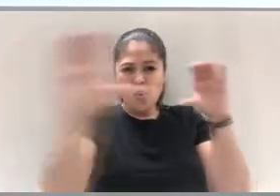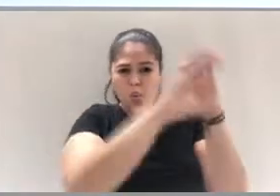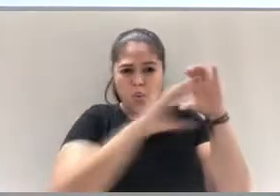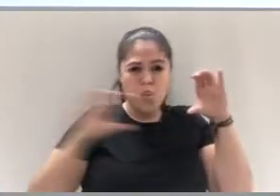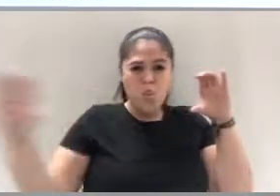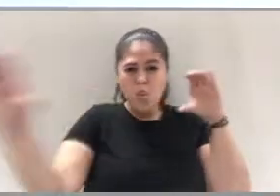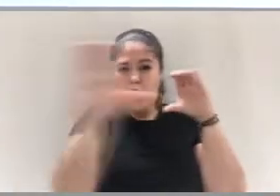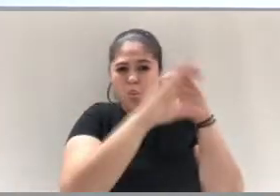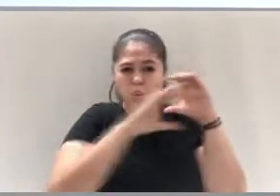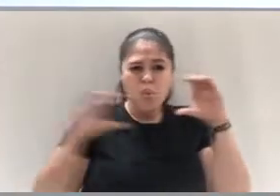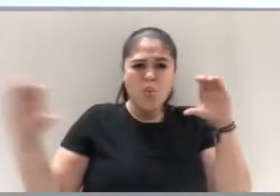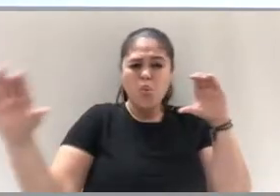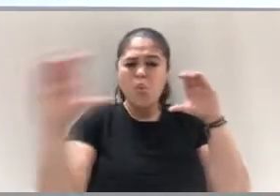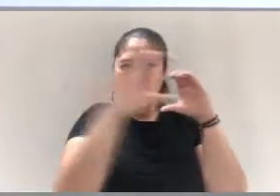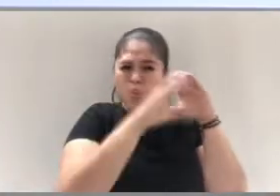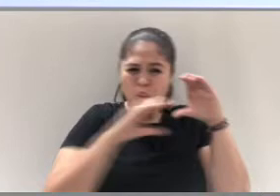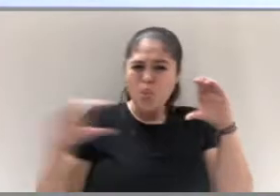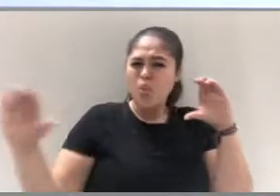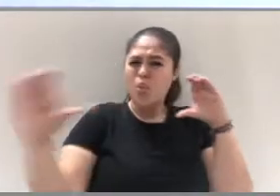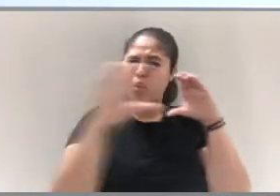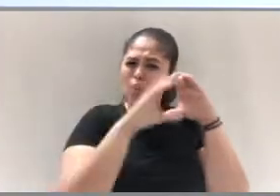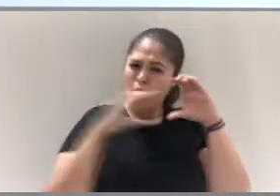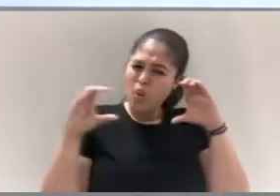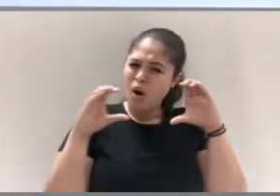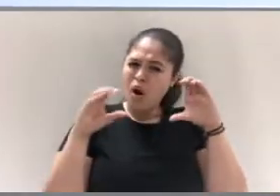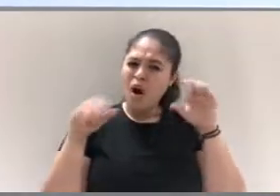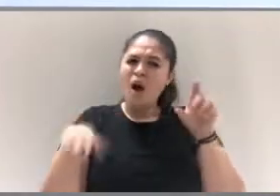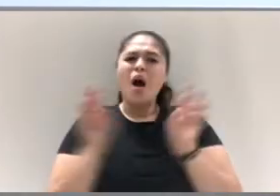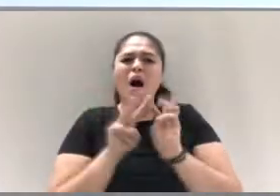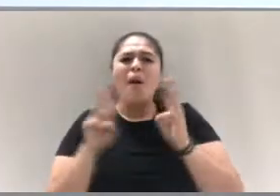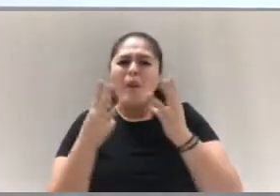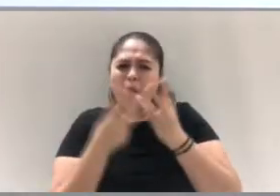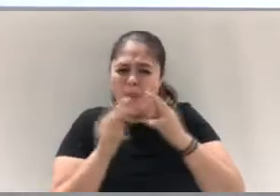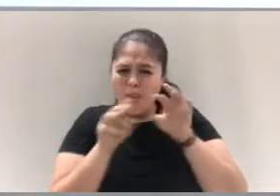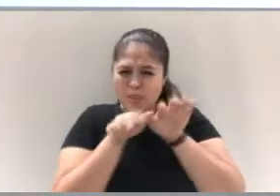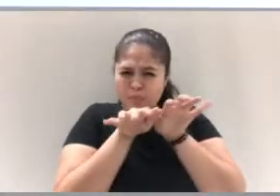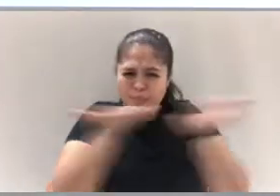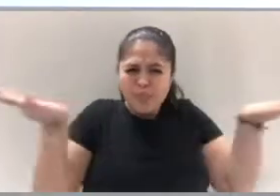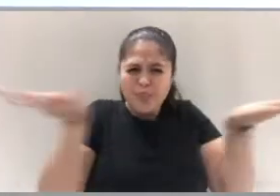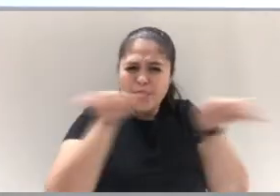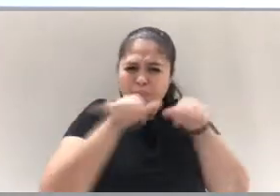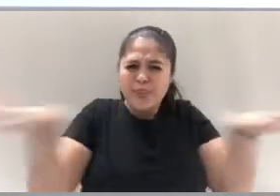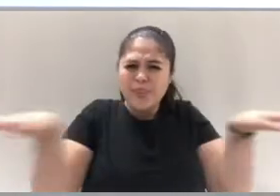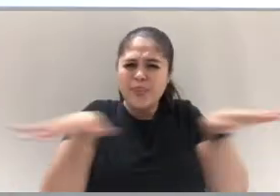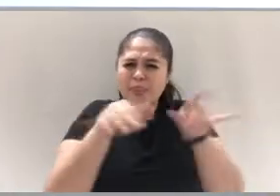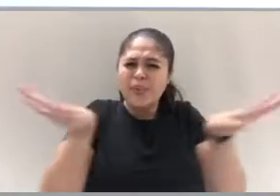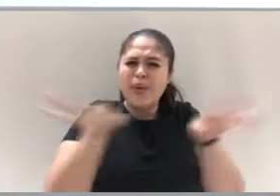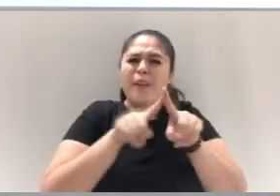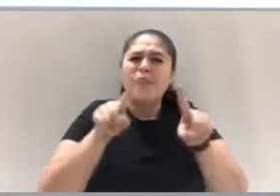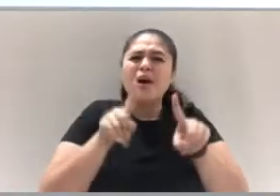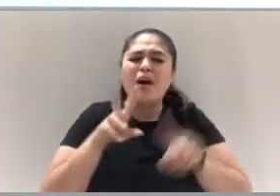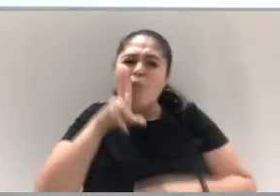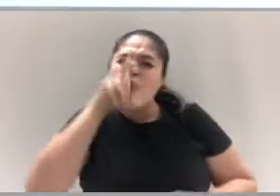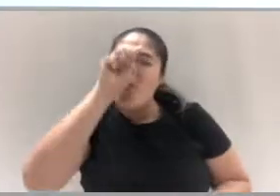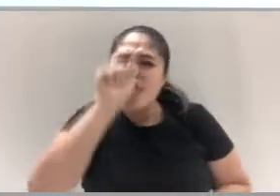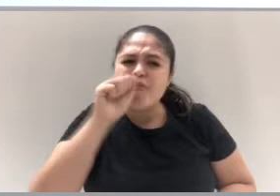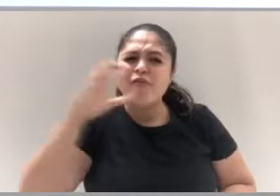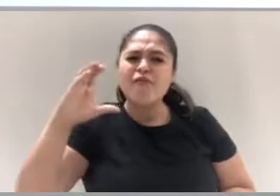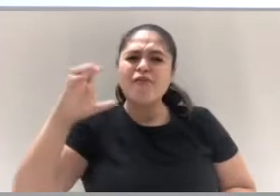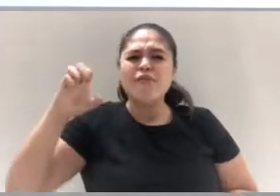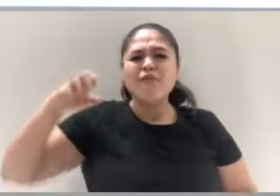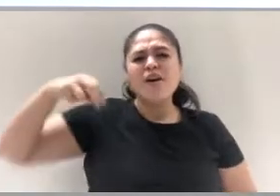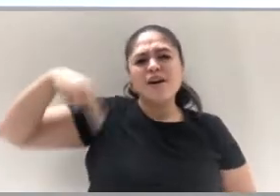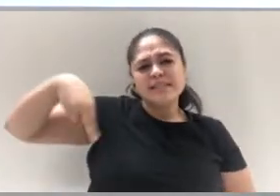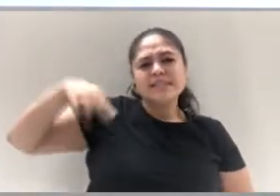girava, parte da matéria tentava escapar por uma força conhecida como força centrífuga. A força centrífuga ela é